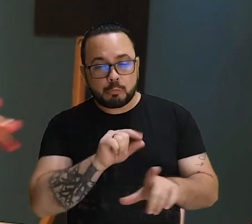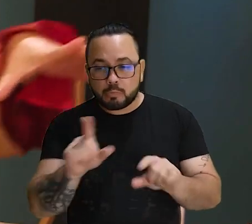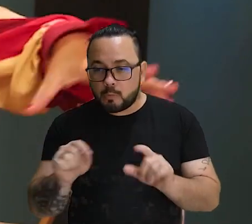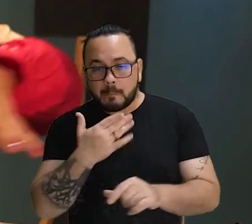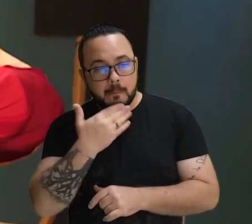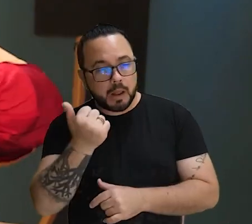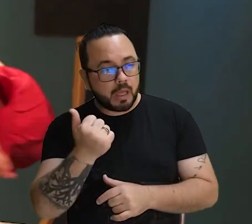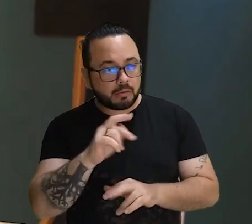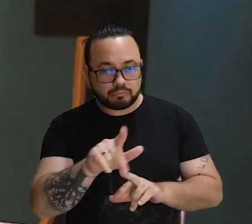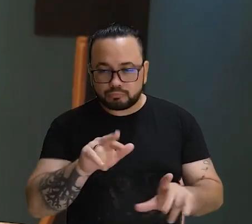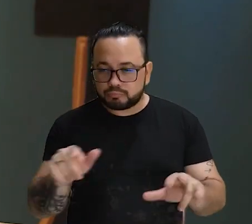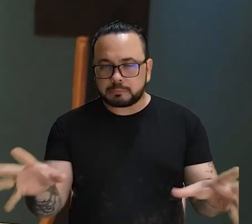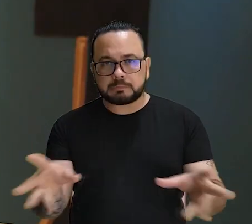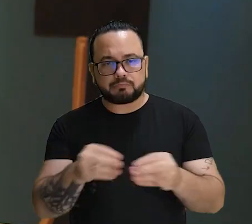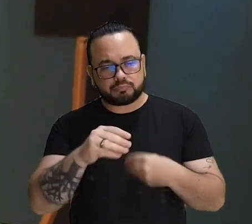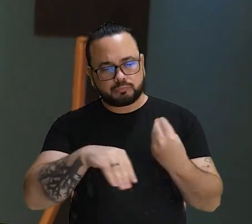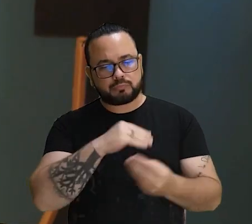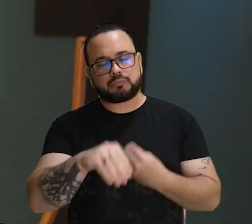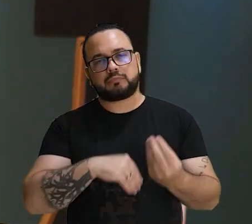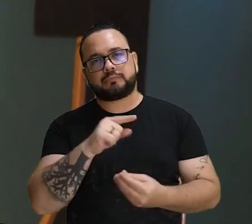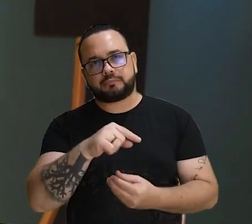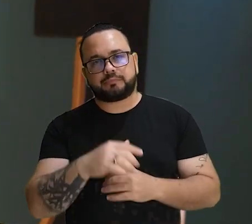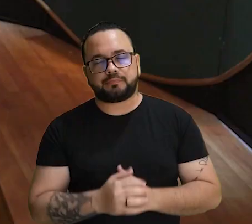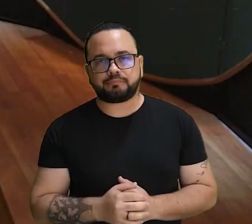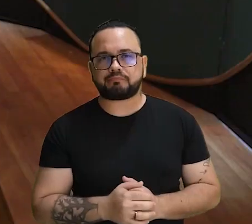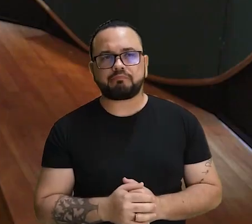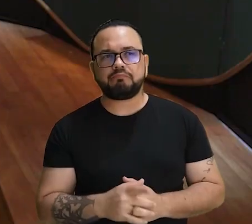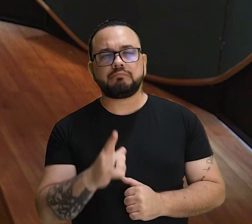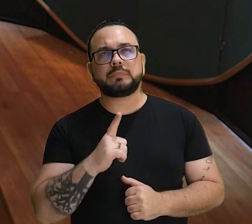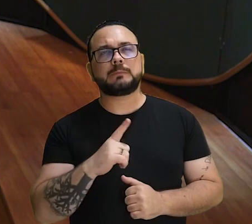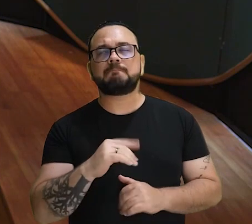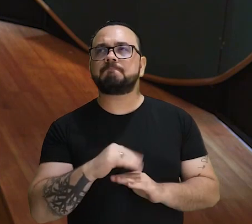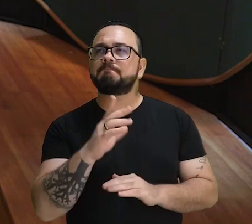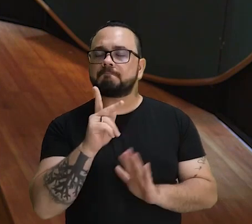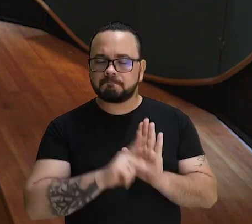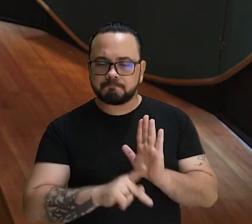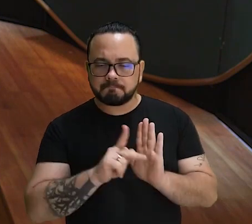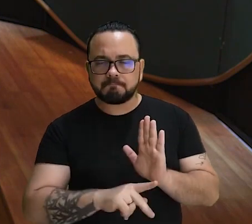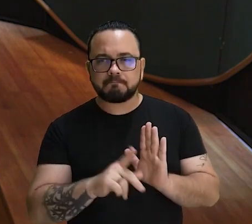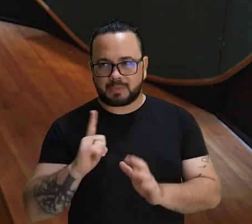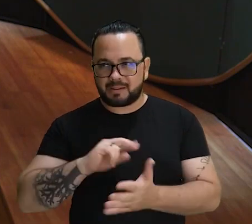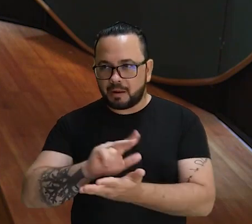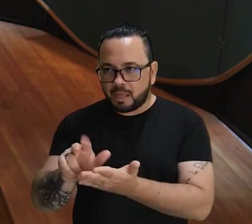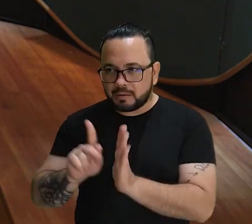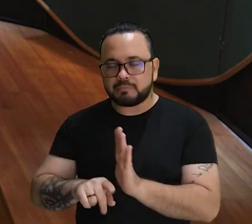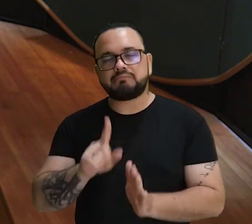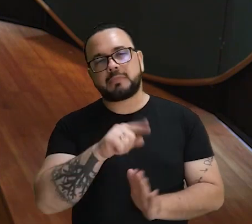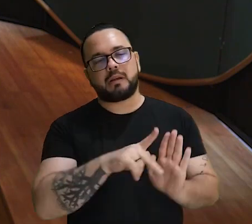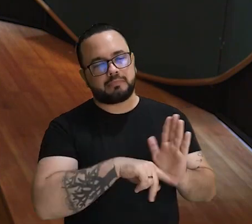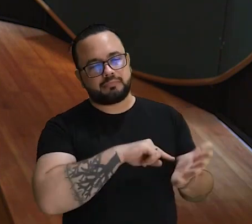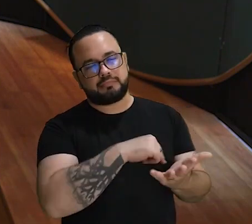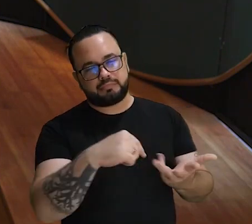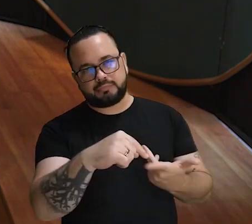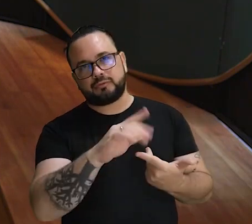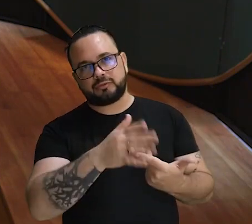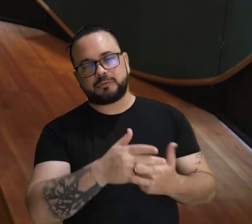melhor de cada um que tá ali e juntar, né? O Retumbantes também é meio esse exercício. Entendi. Quer mais? Siamesas? São muitas coisas. É isso, são esses